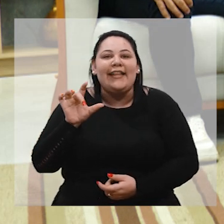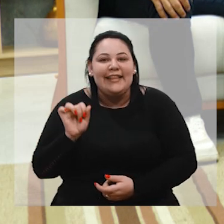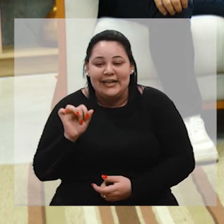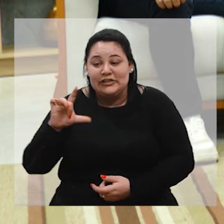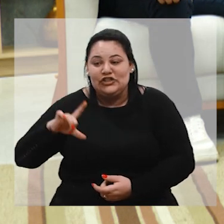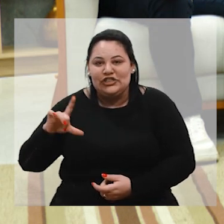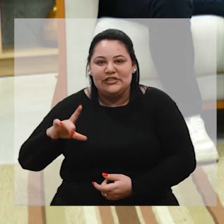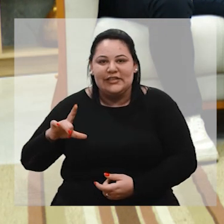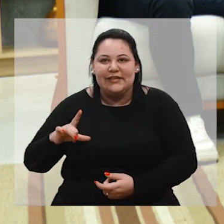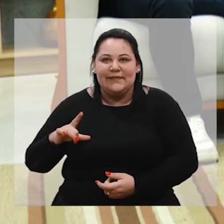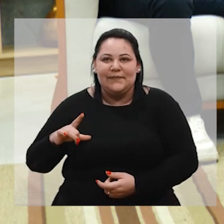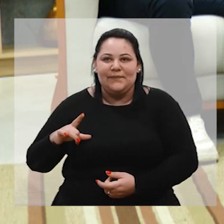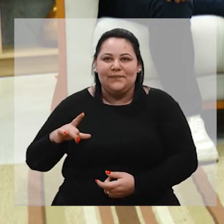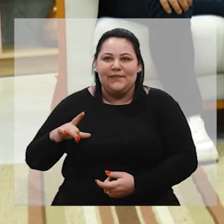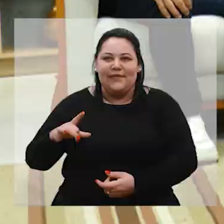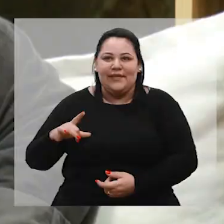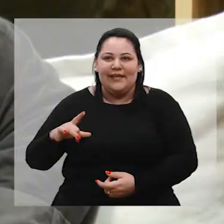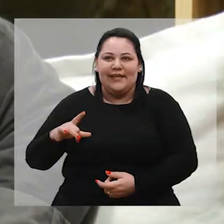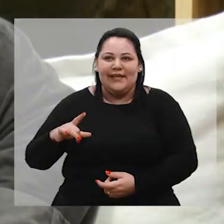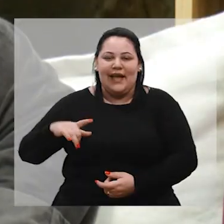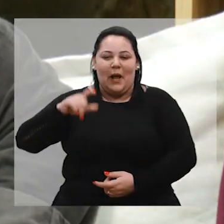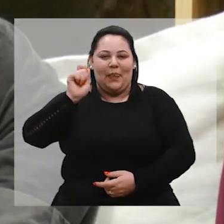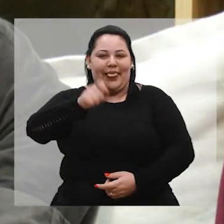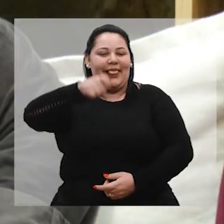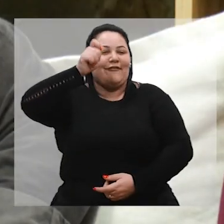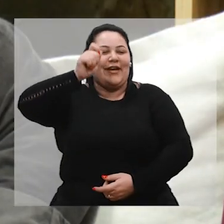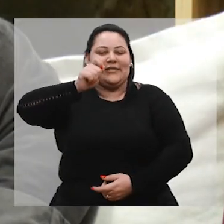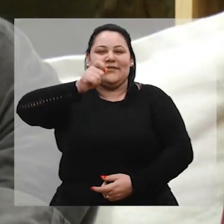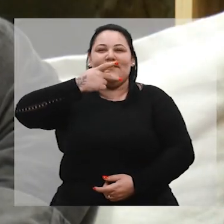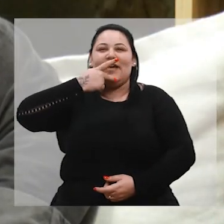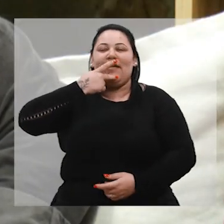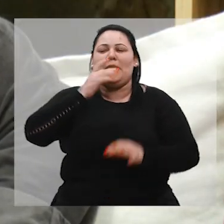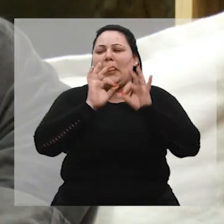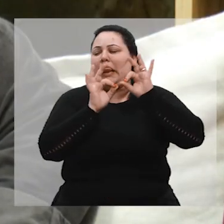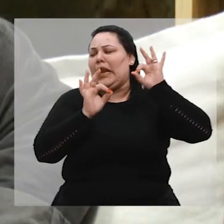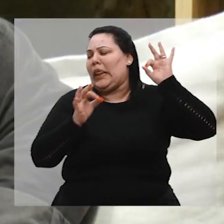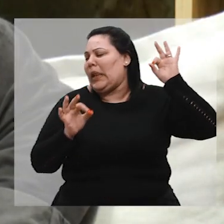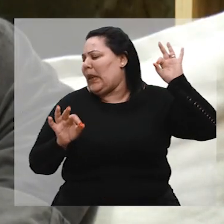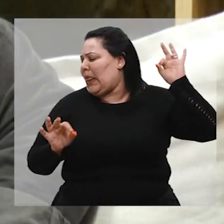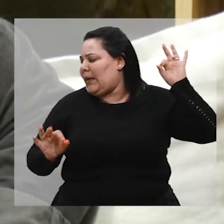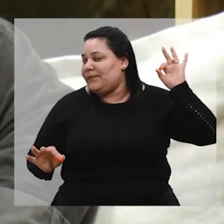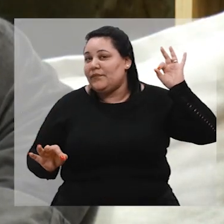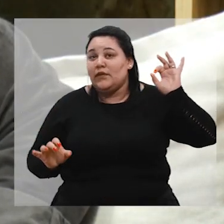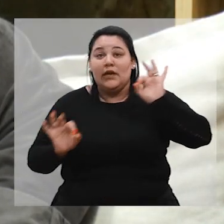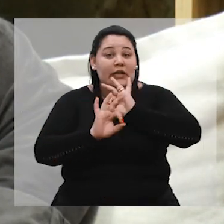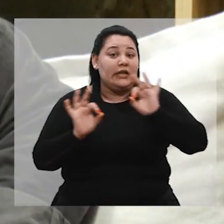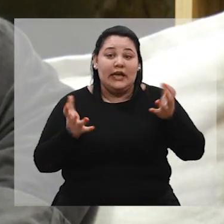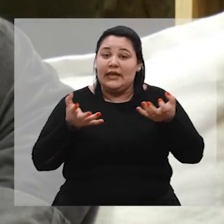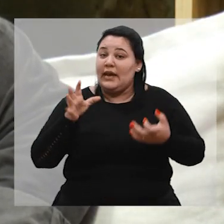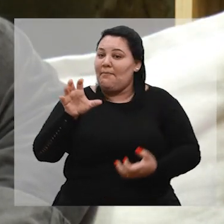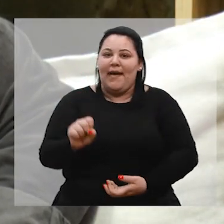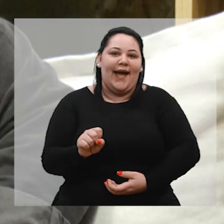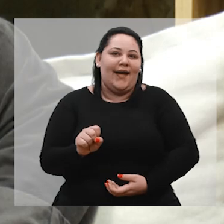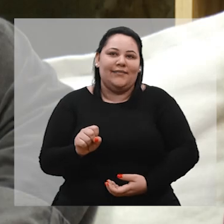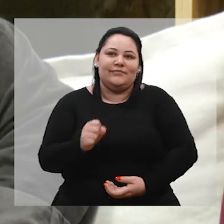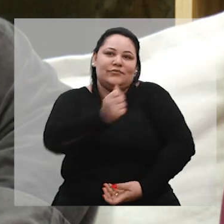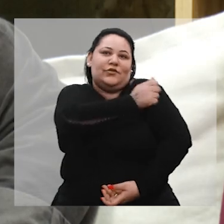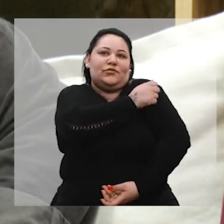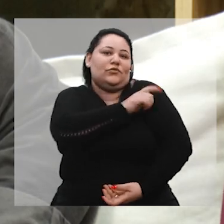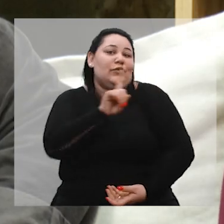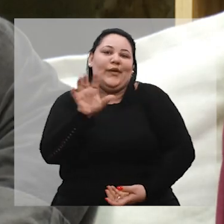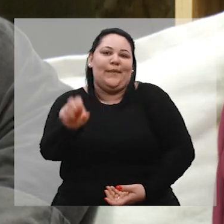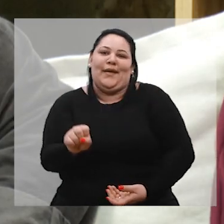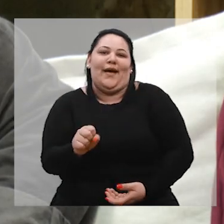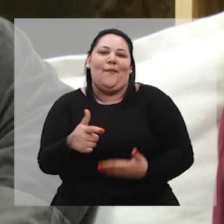A Fada que Tinha Ideias. E tinha uma fala enorme, né? Aquela fada tinha que falar quase toda a peça, ela